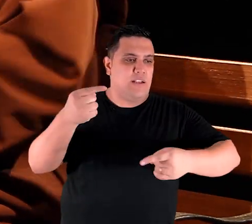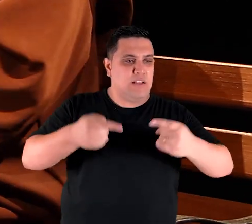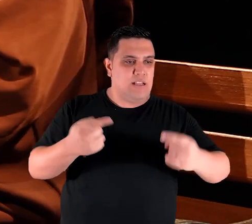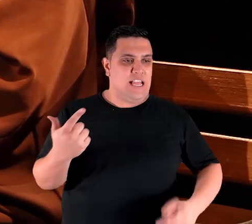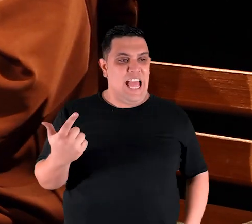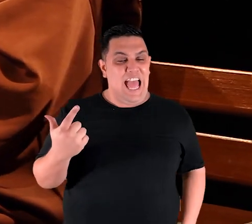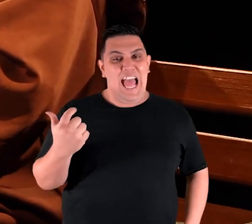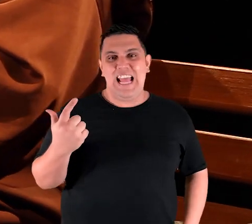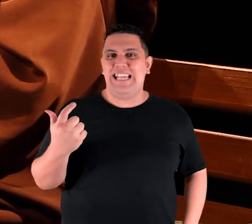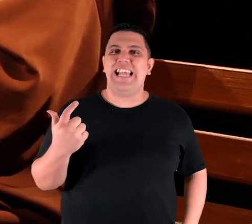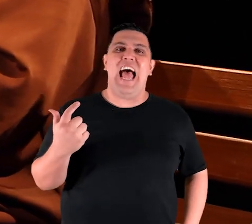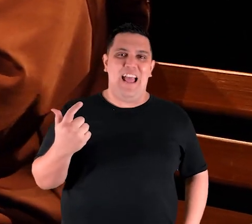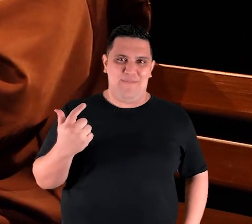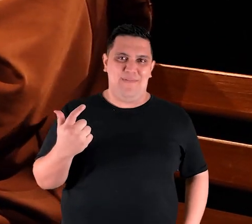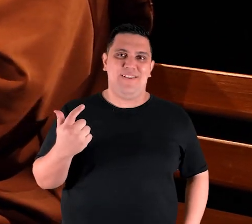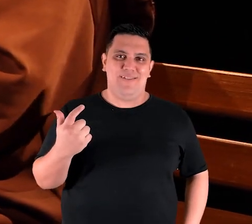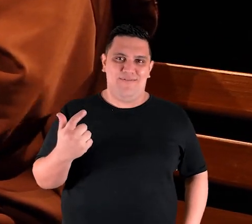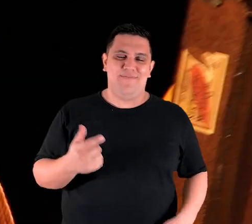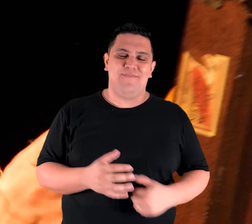As armas.